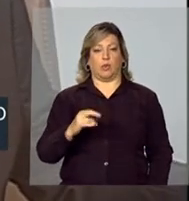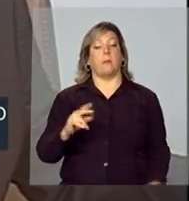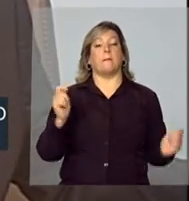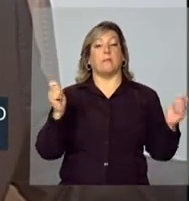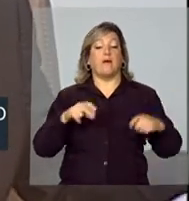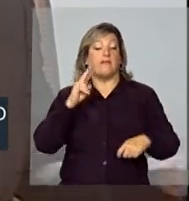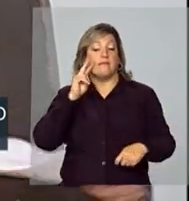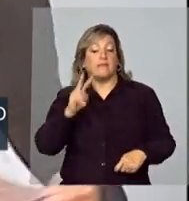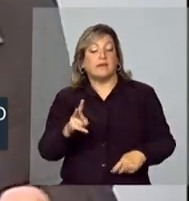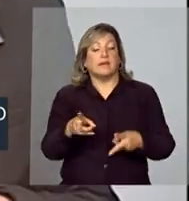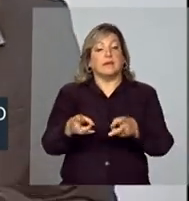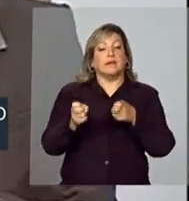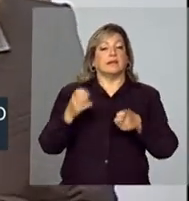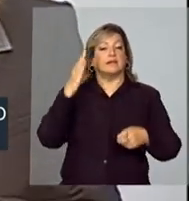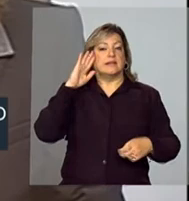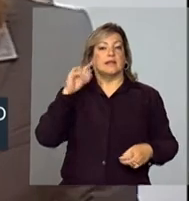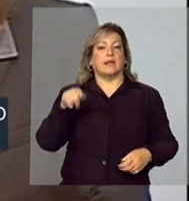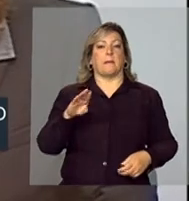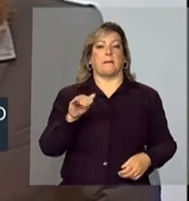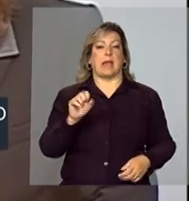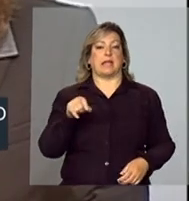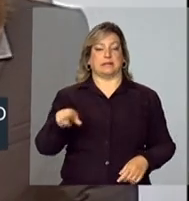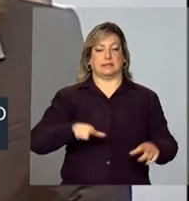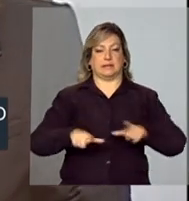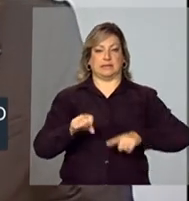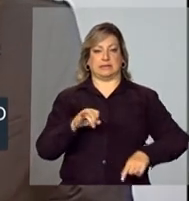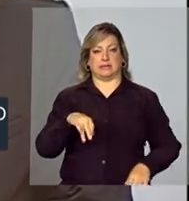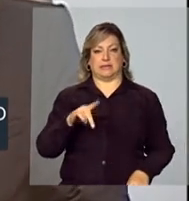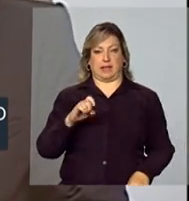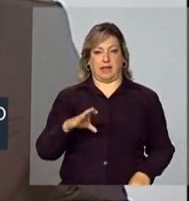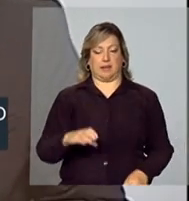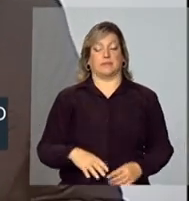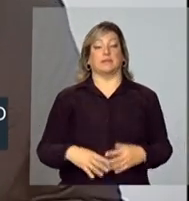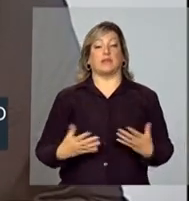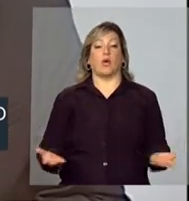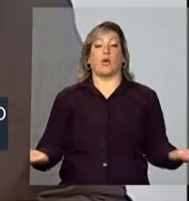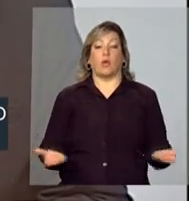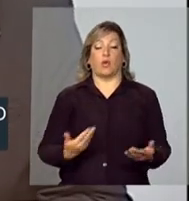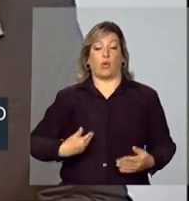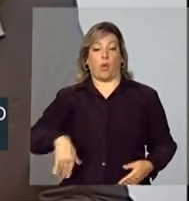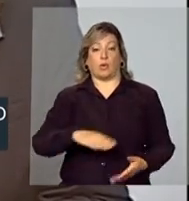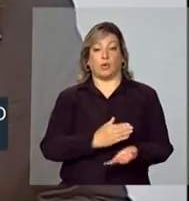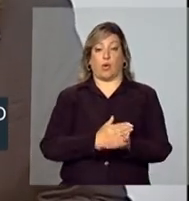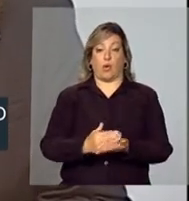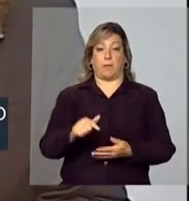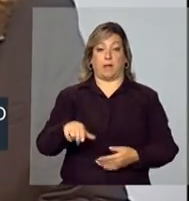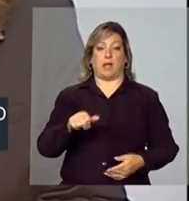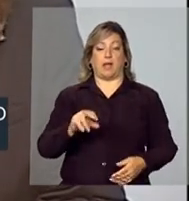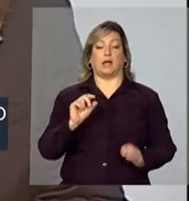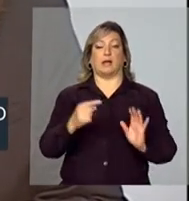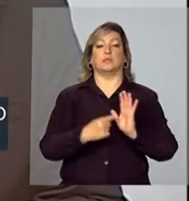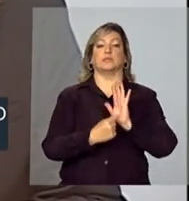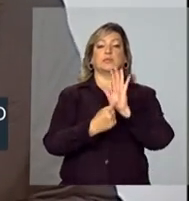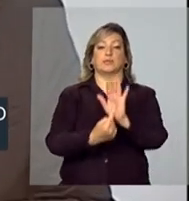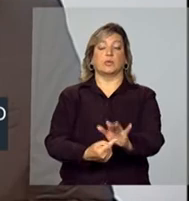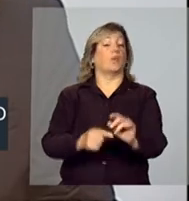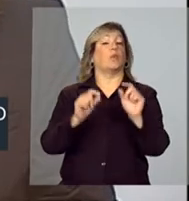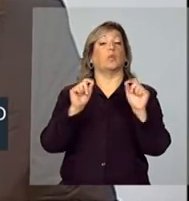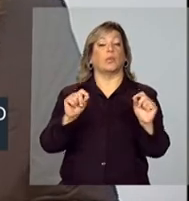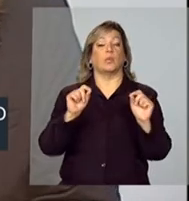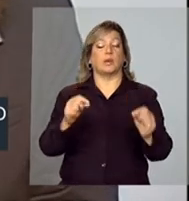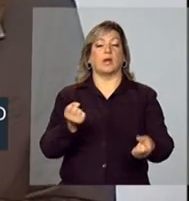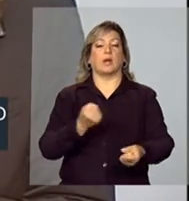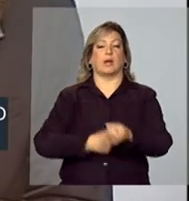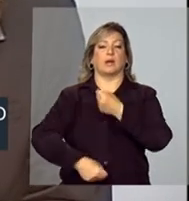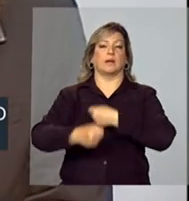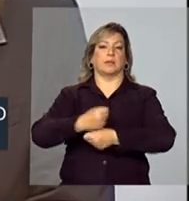e é pelo segundo ano consecutivo nós começamos o ano apresentando o que foi o ano anterior